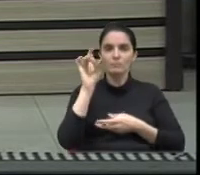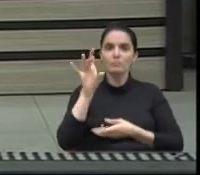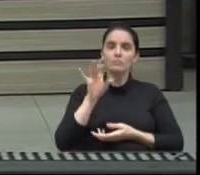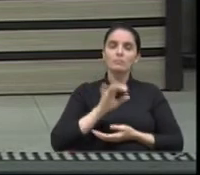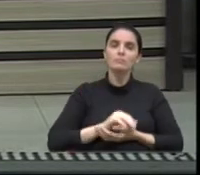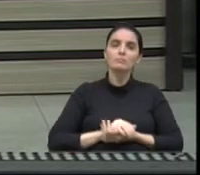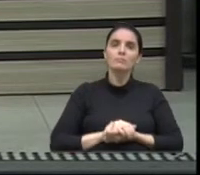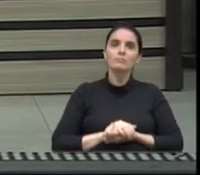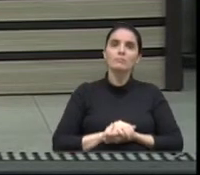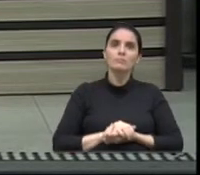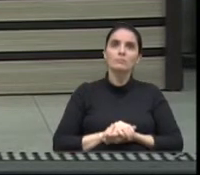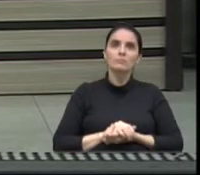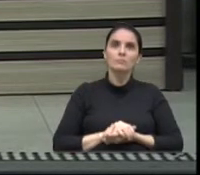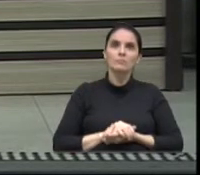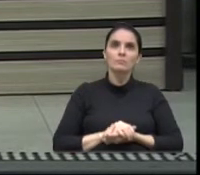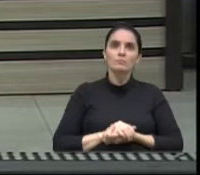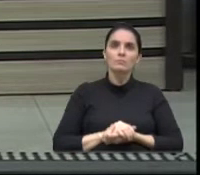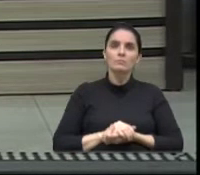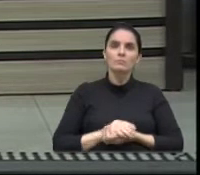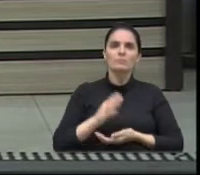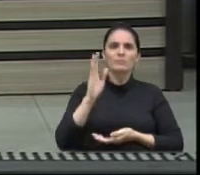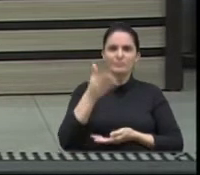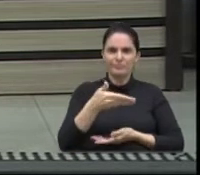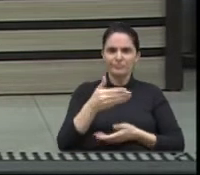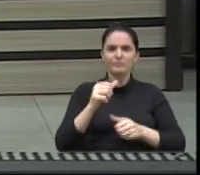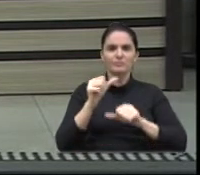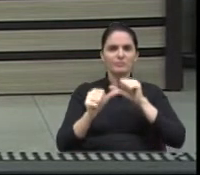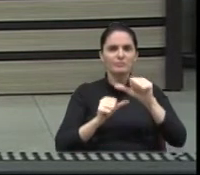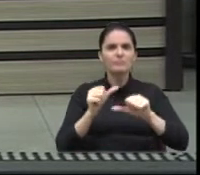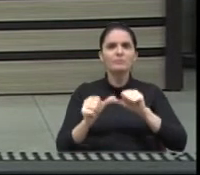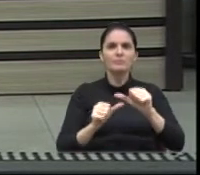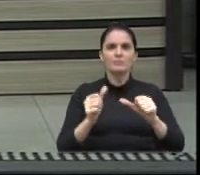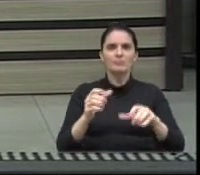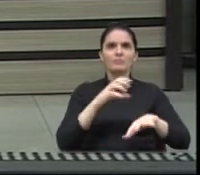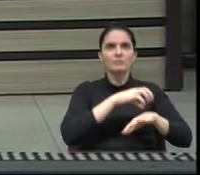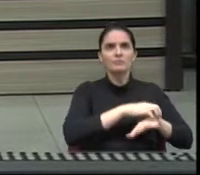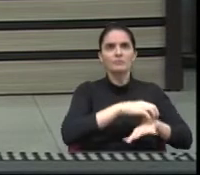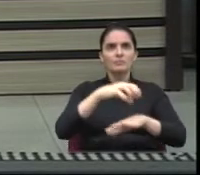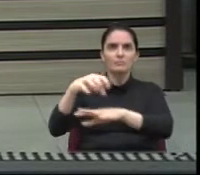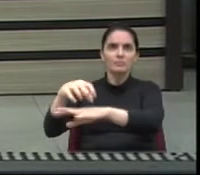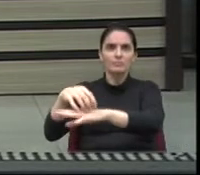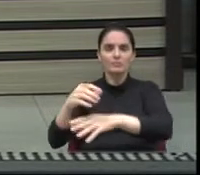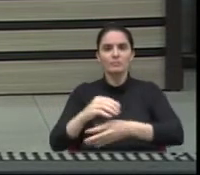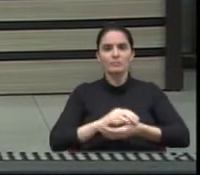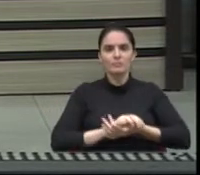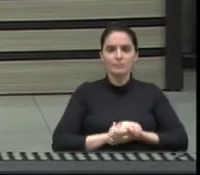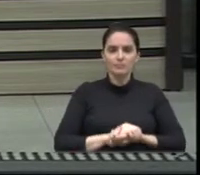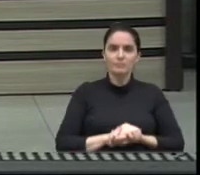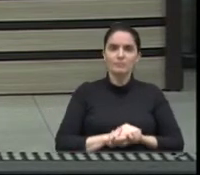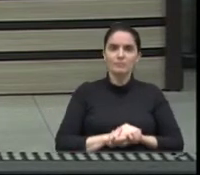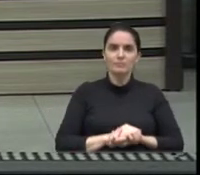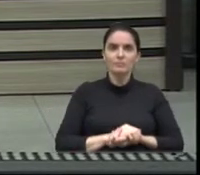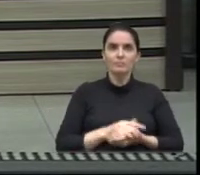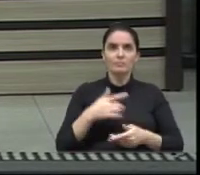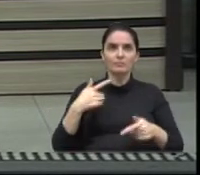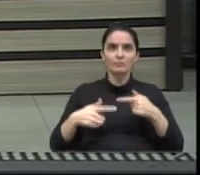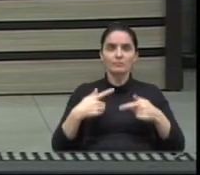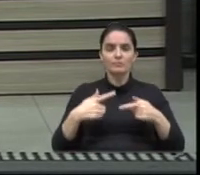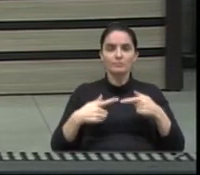A moção de apelo já foi até mudada a companhia, né? Moção de apelo está em